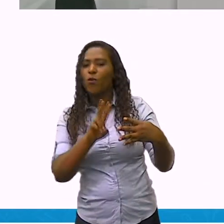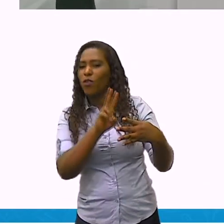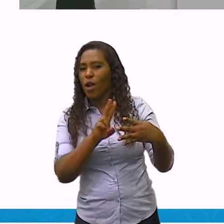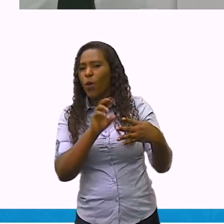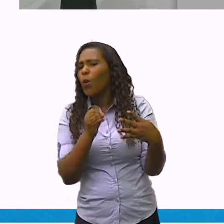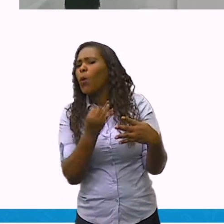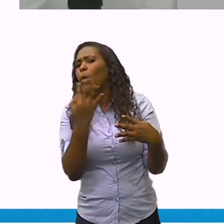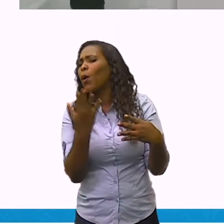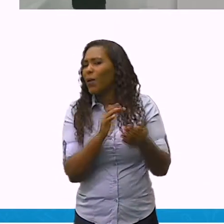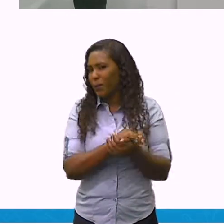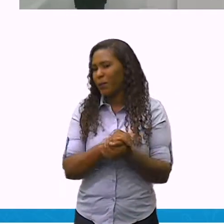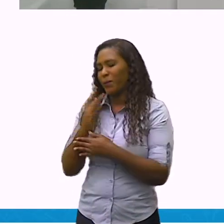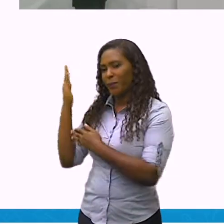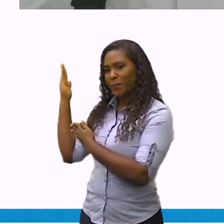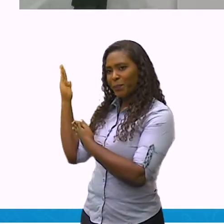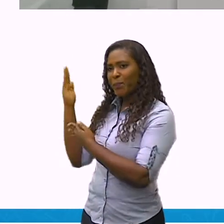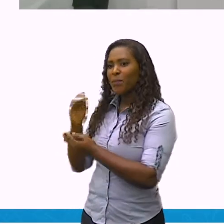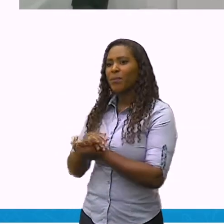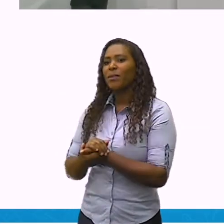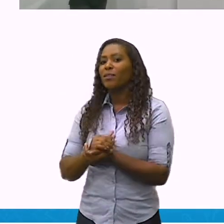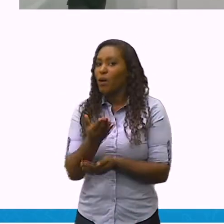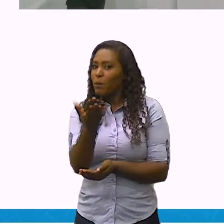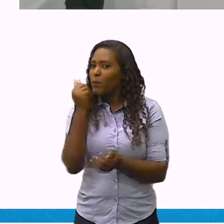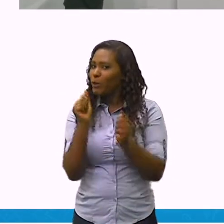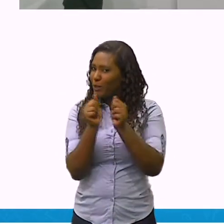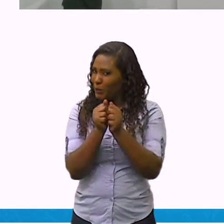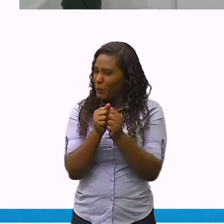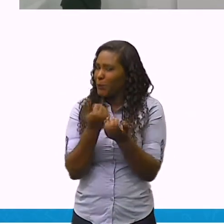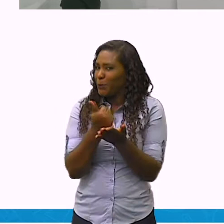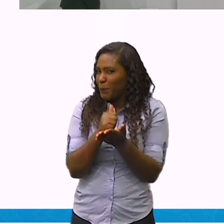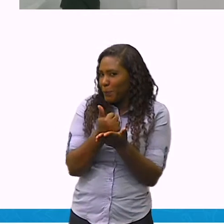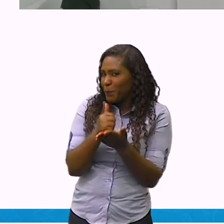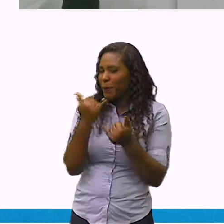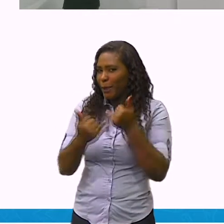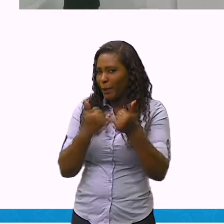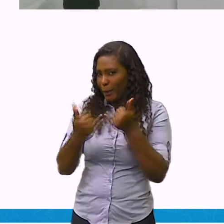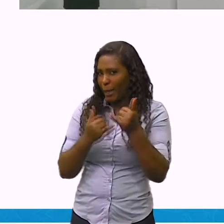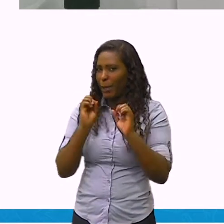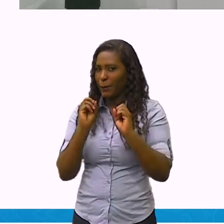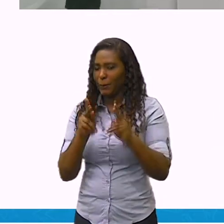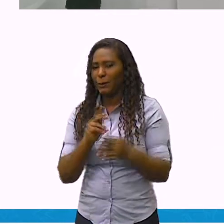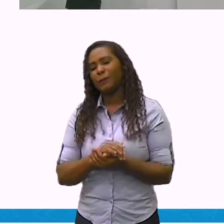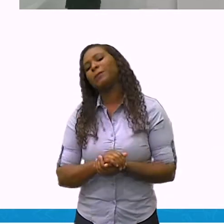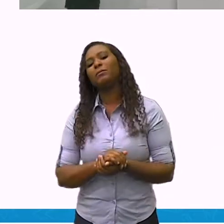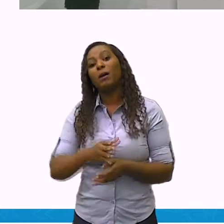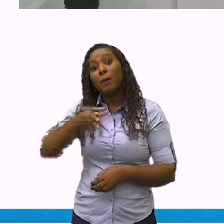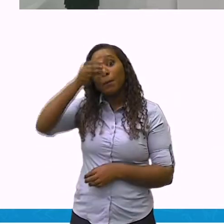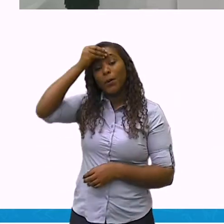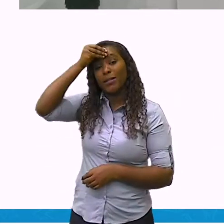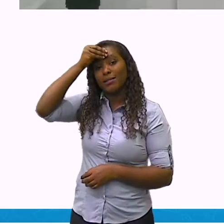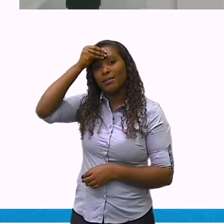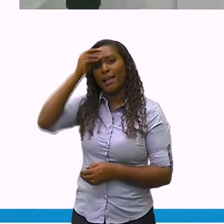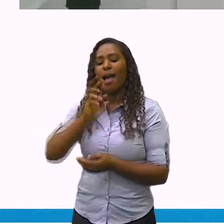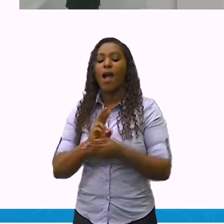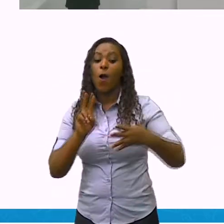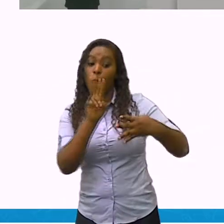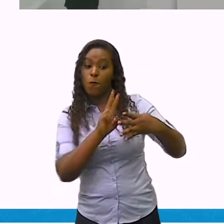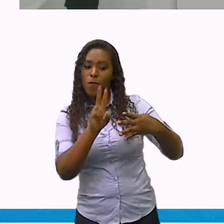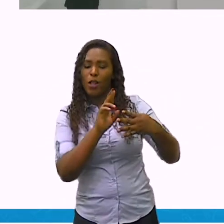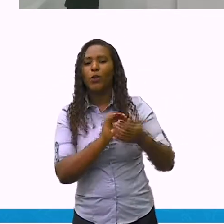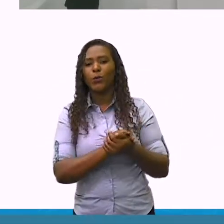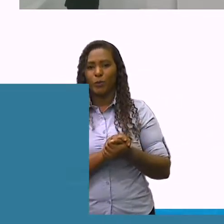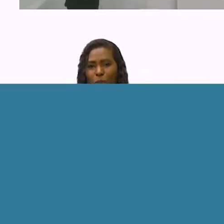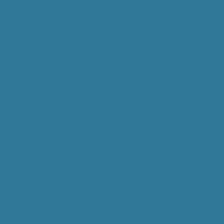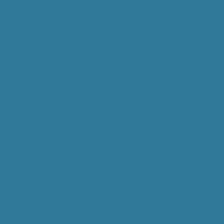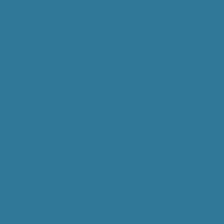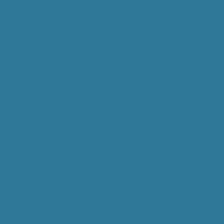jogar para que nós possamos memorizar o valor dessas notas e dessas moedas.